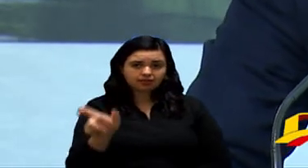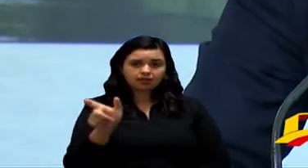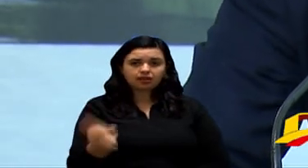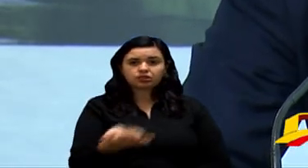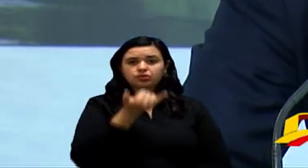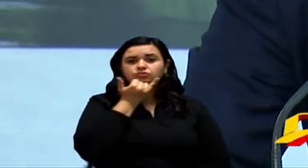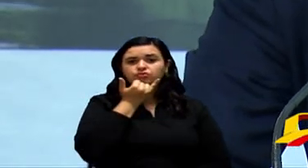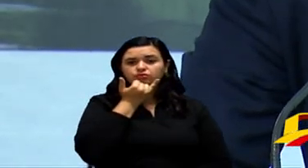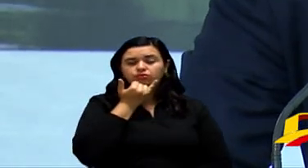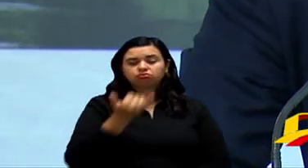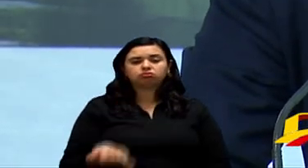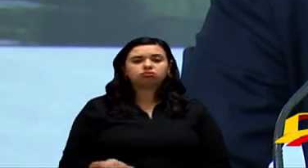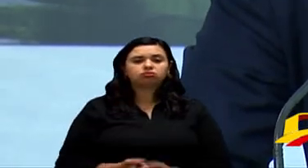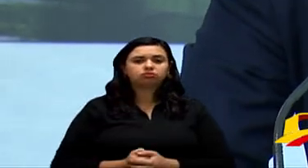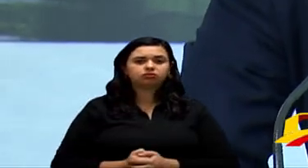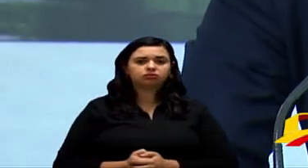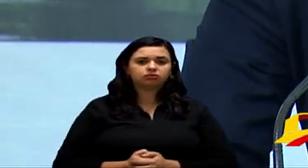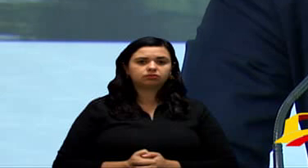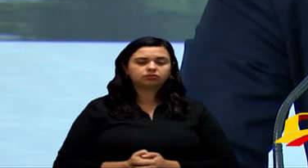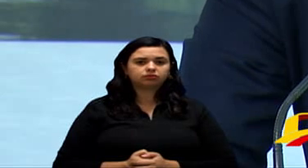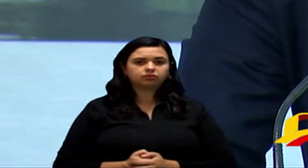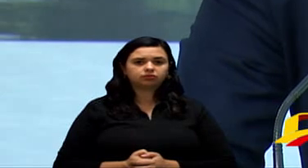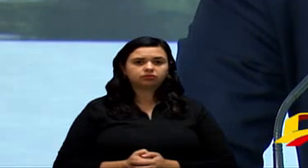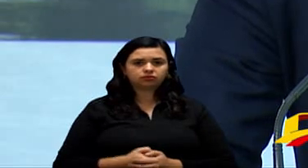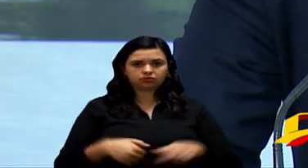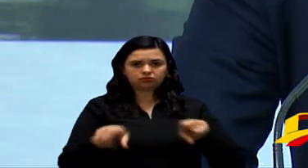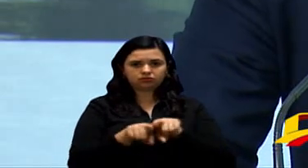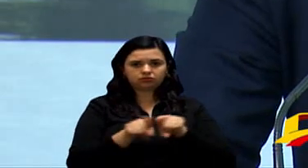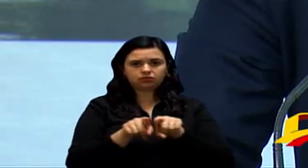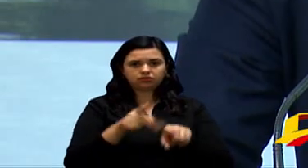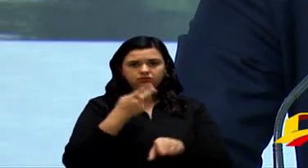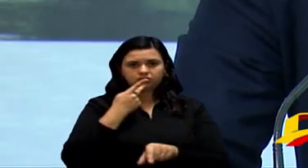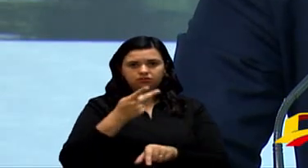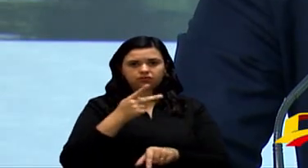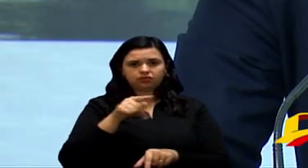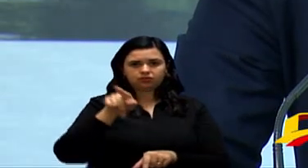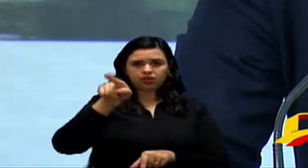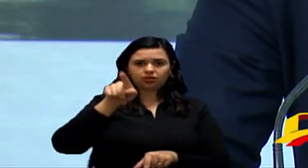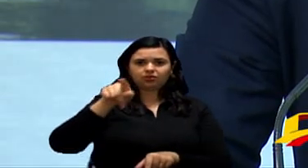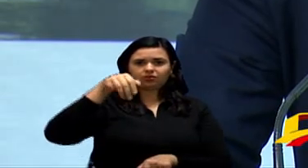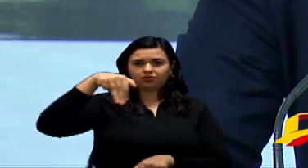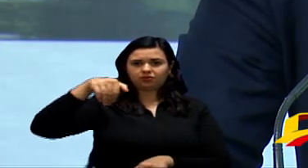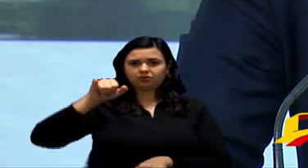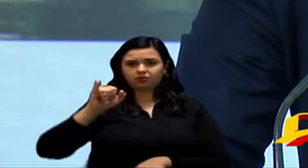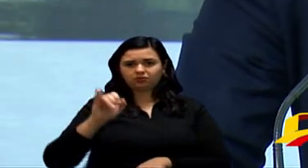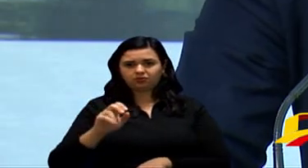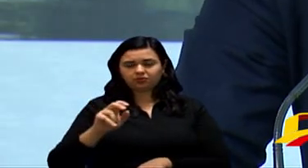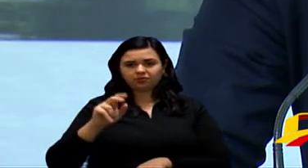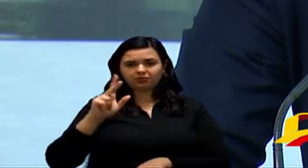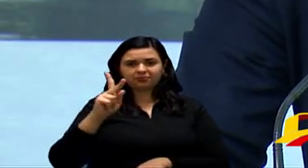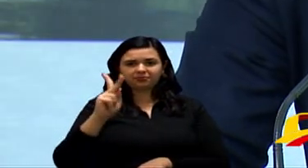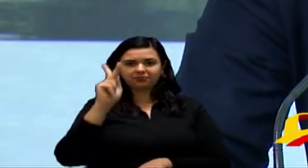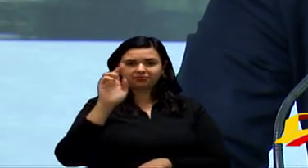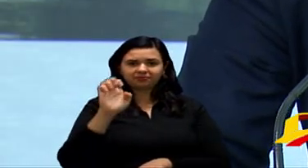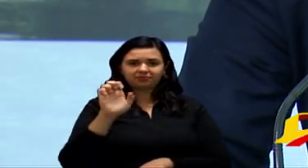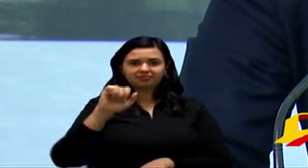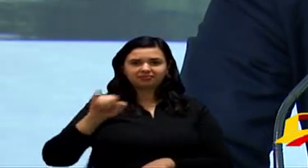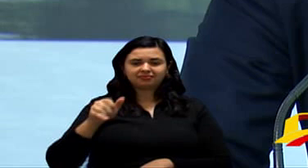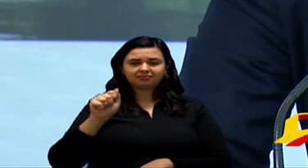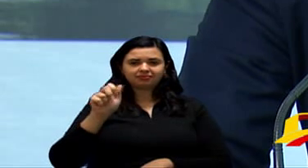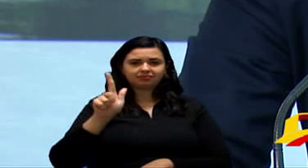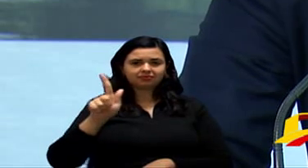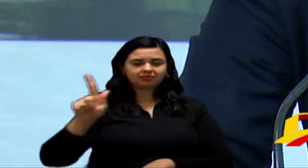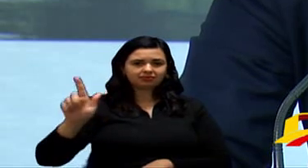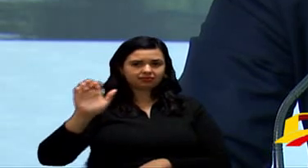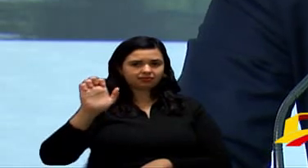também passar para avisar ao Mick Jagger Mick Jagger tá emocionado aí leve esse recado a ele Mick Jagger e o mutirão do